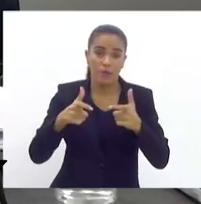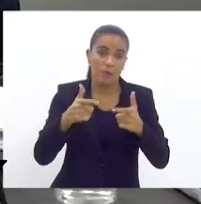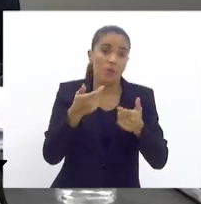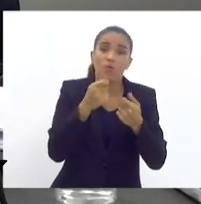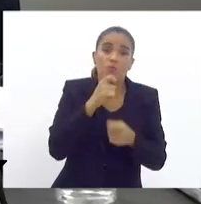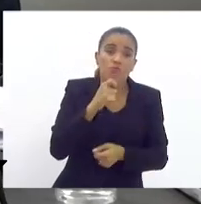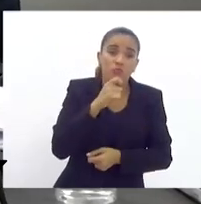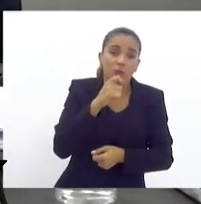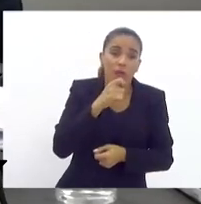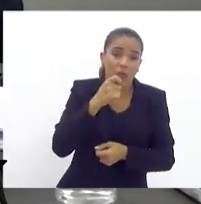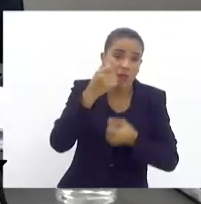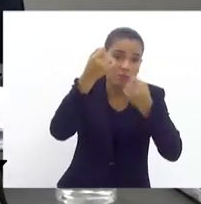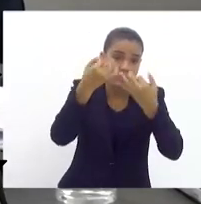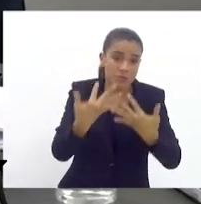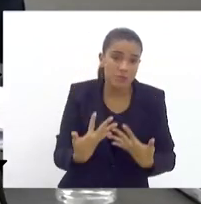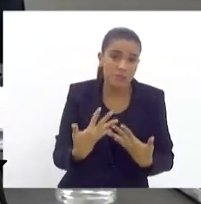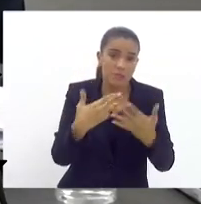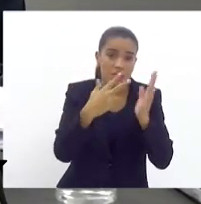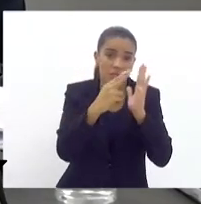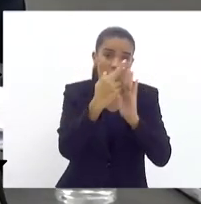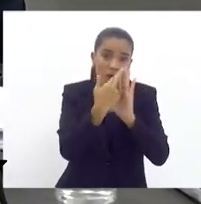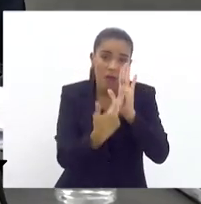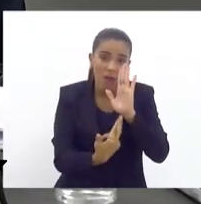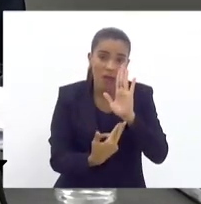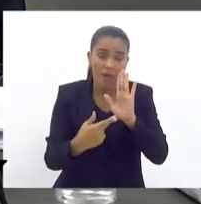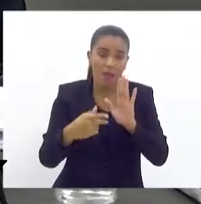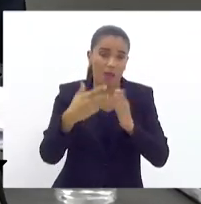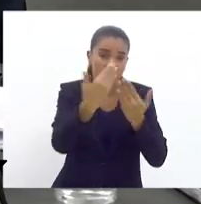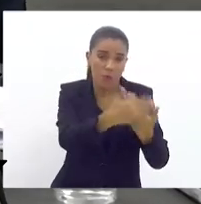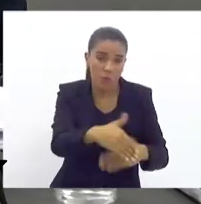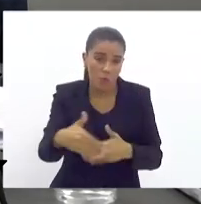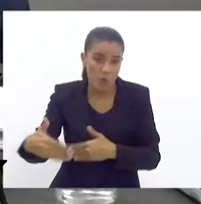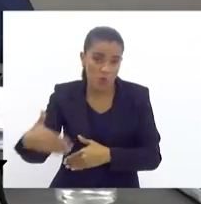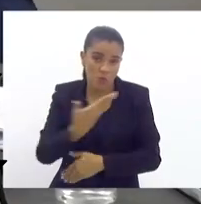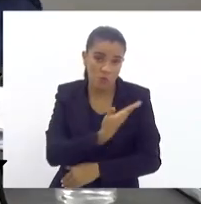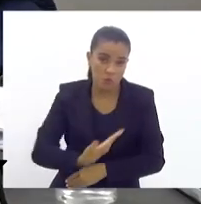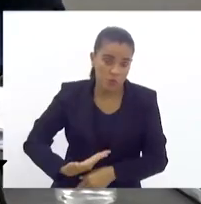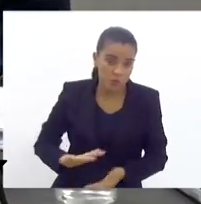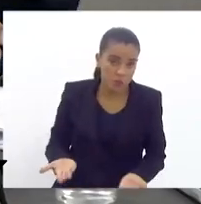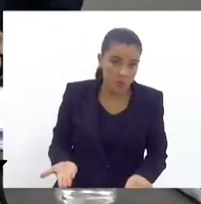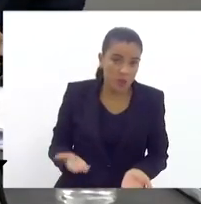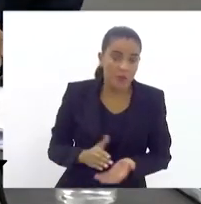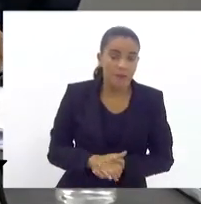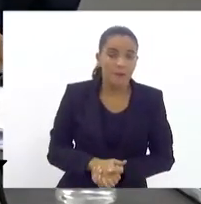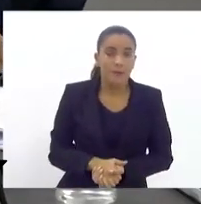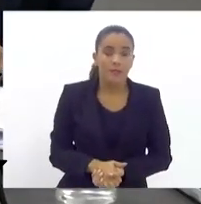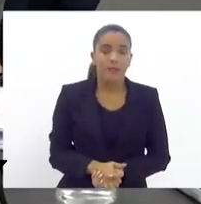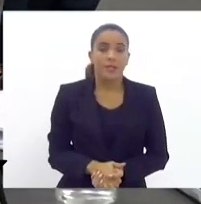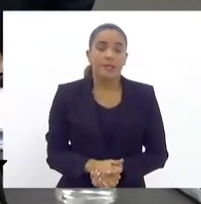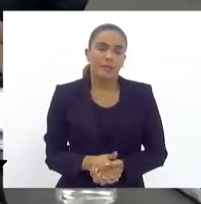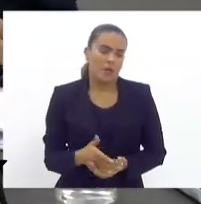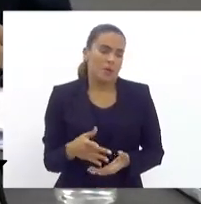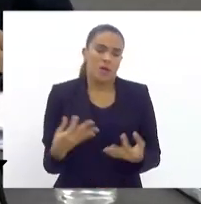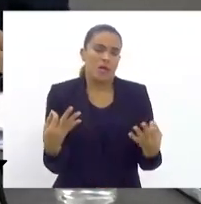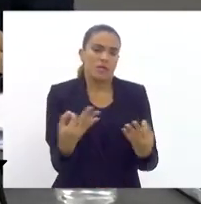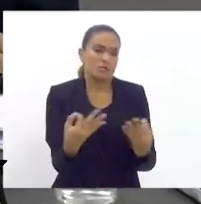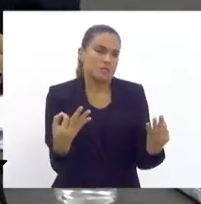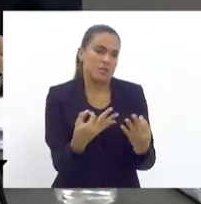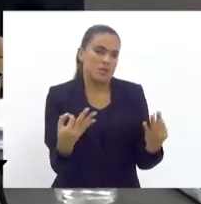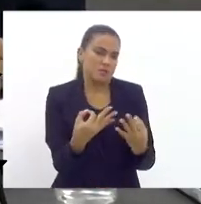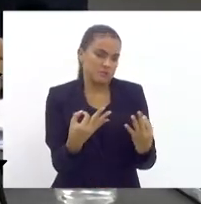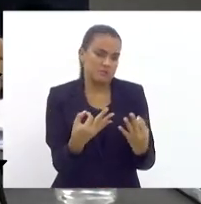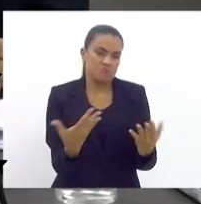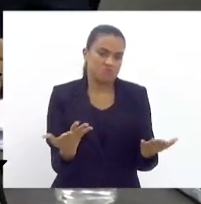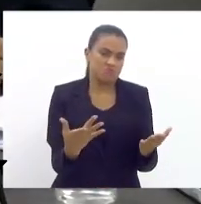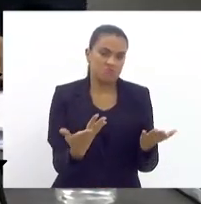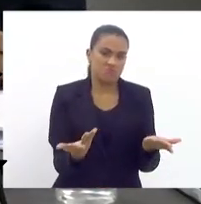definição para isso, nos regramentos de concursos públicos. Então, acho que é excelente a legislação para que a gente